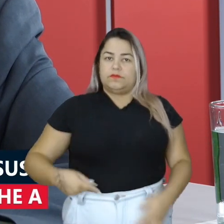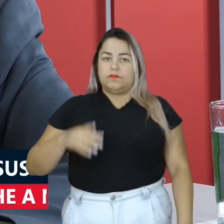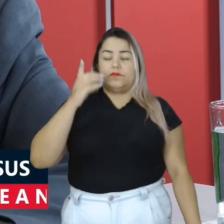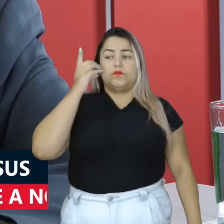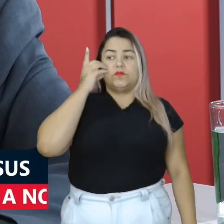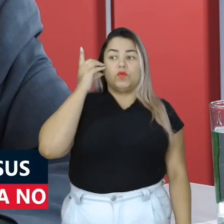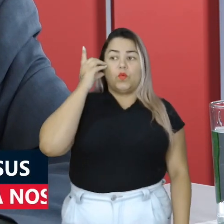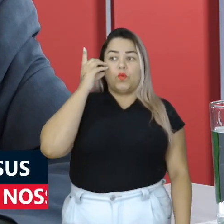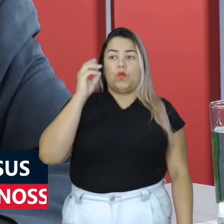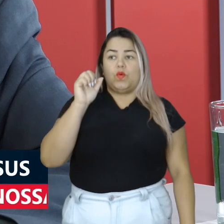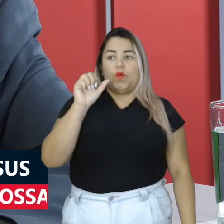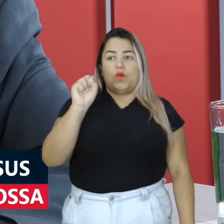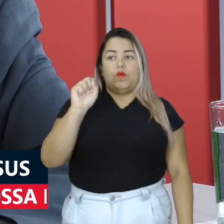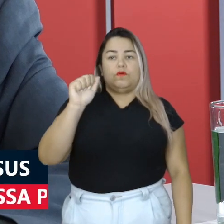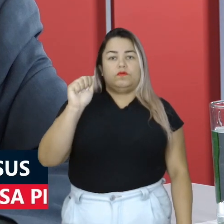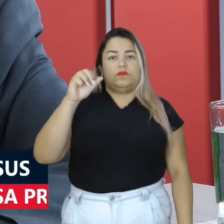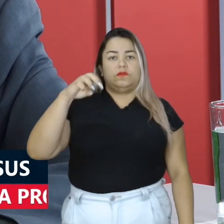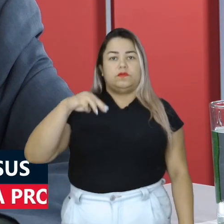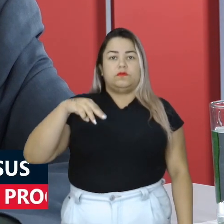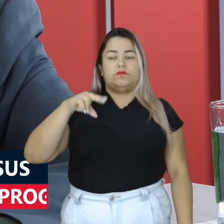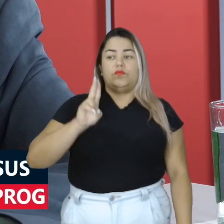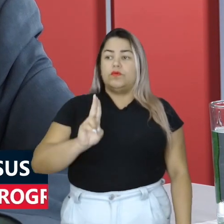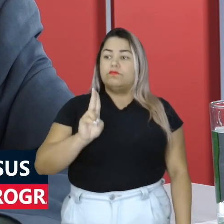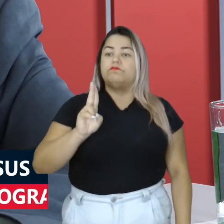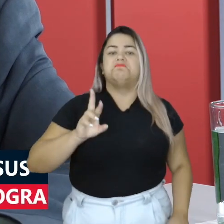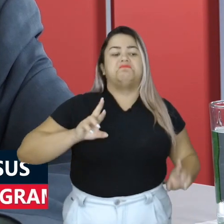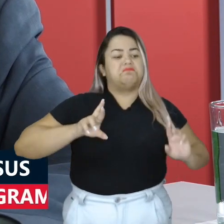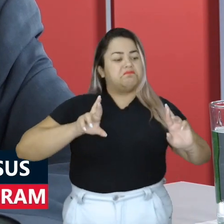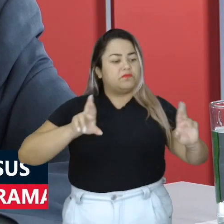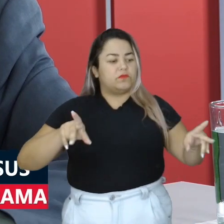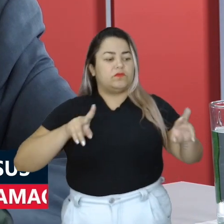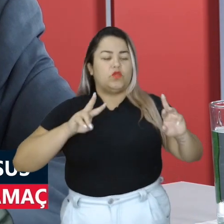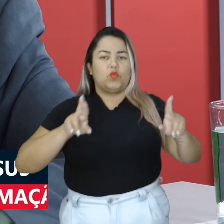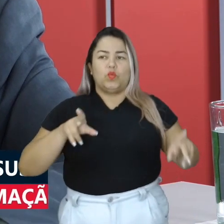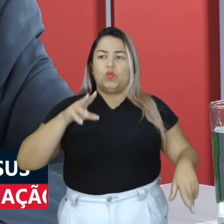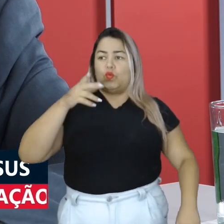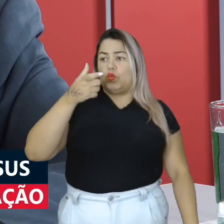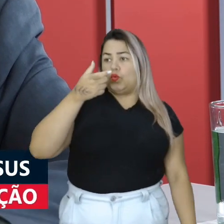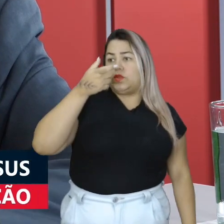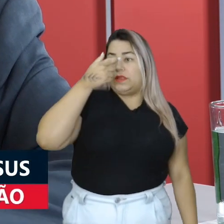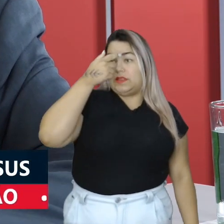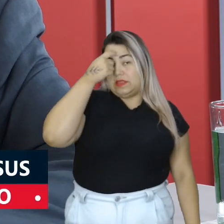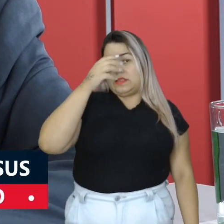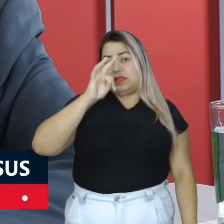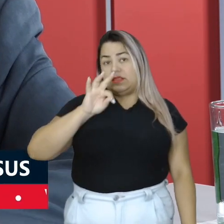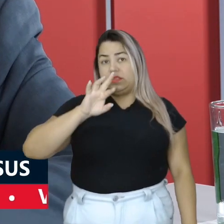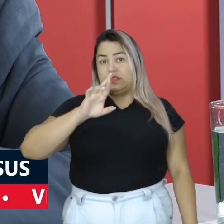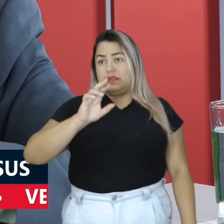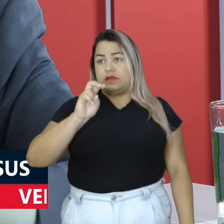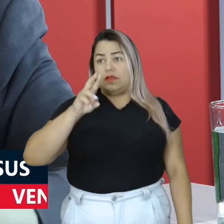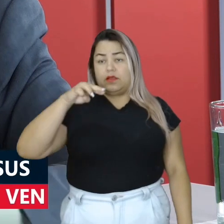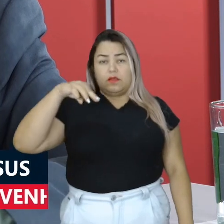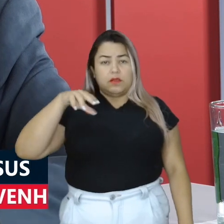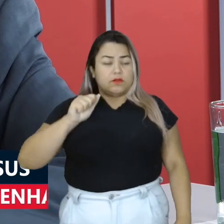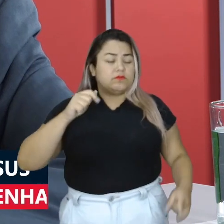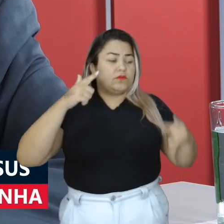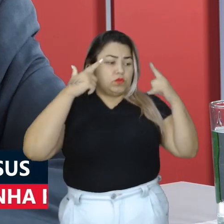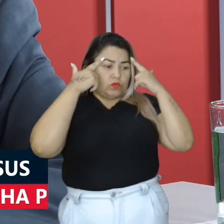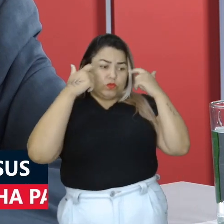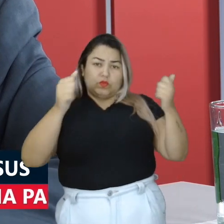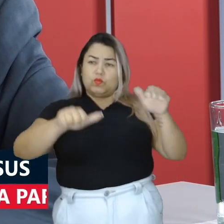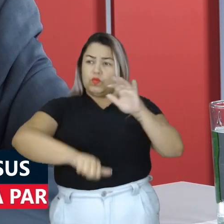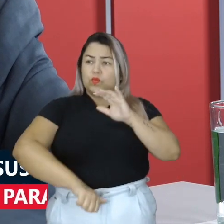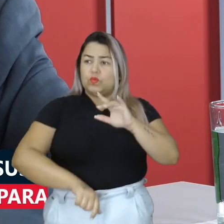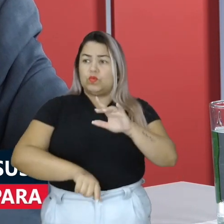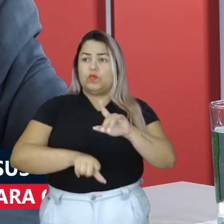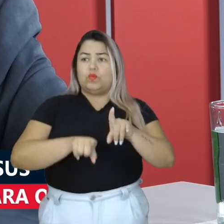SAMU, ele faz a diferença, não só no trauma, não só as pessoas vítimas de violência e de causas